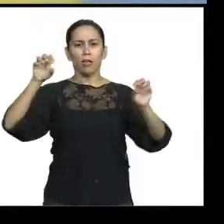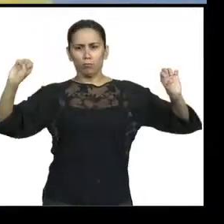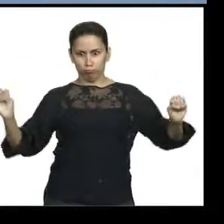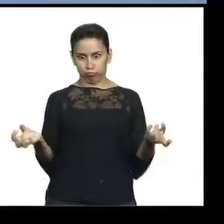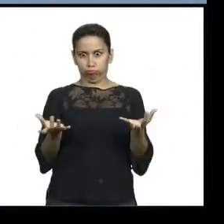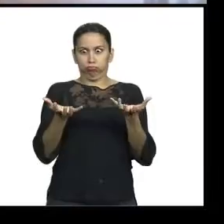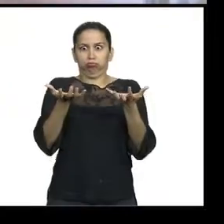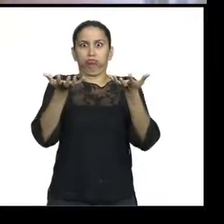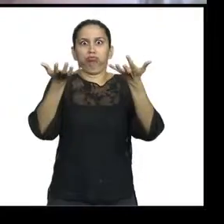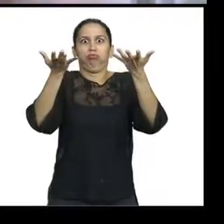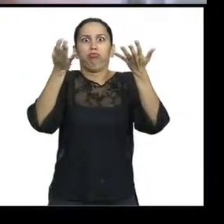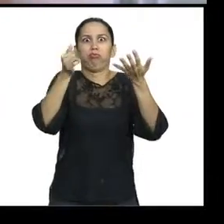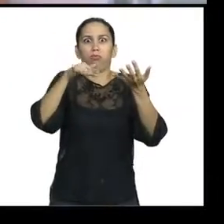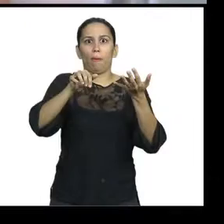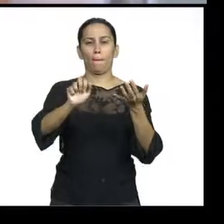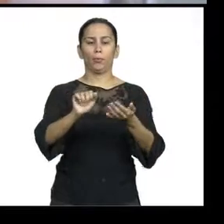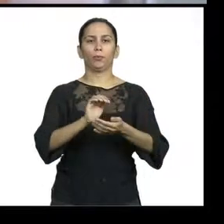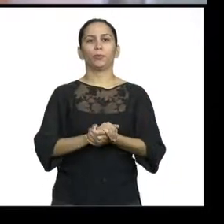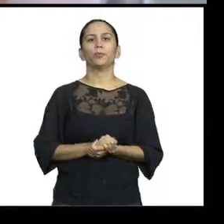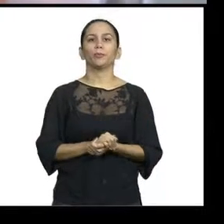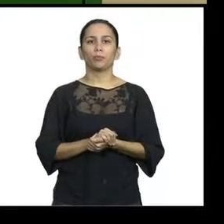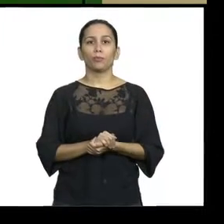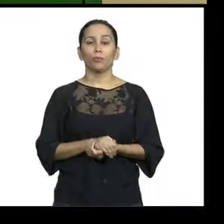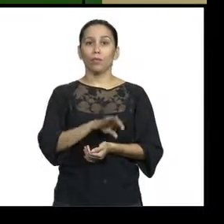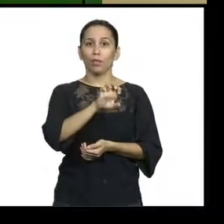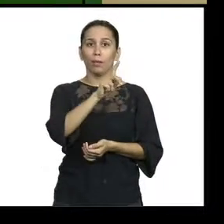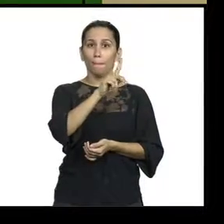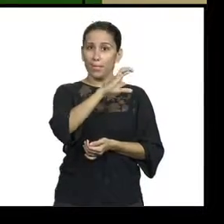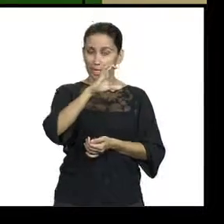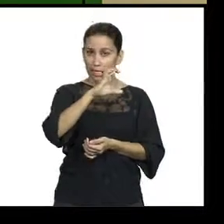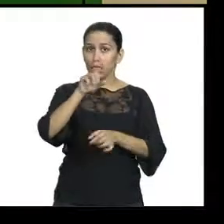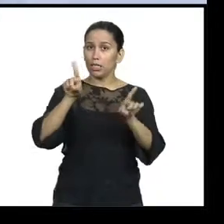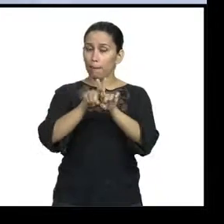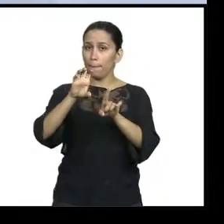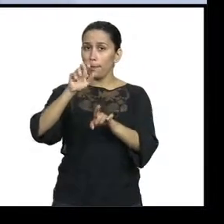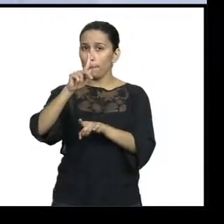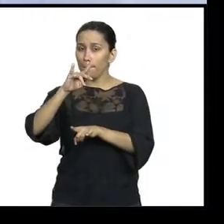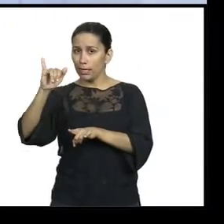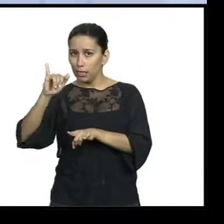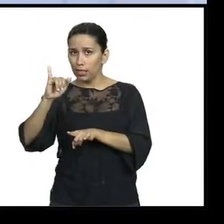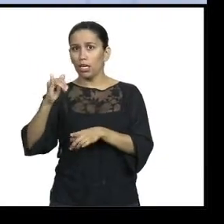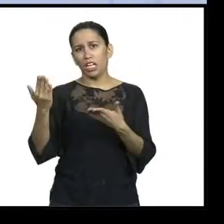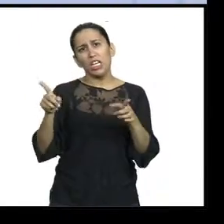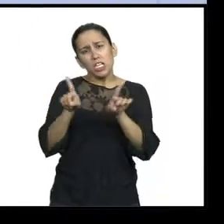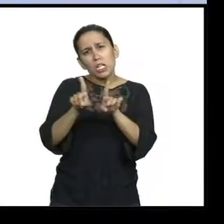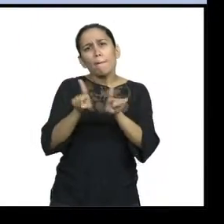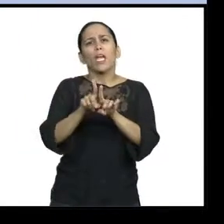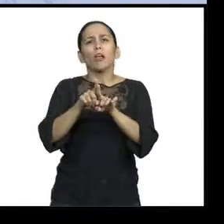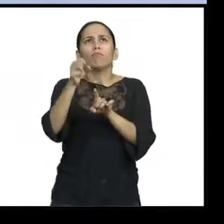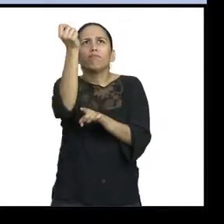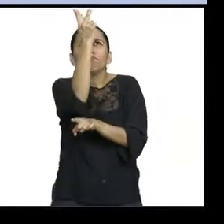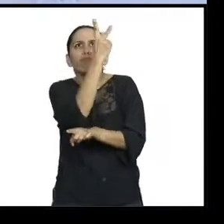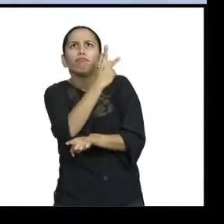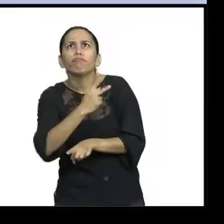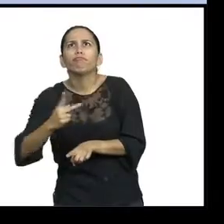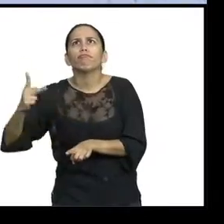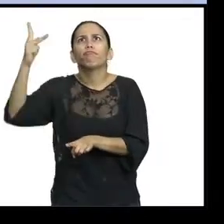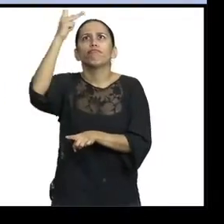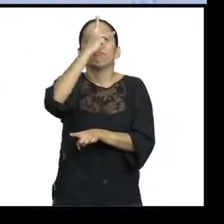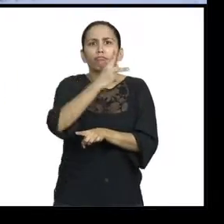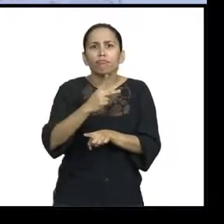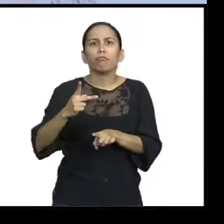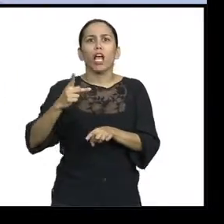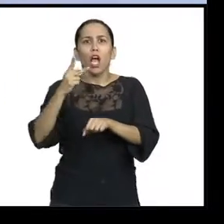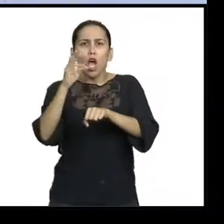vazamentos. Os EPCs e EPIs e o registro dos exercícios simulados que devem ser